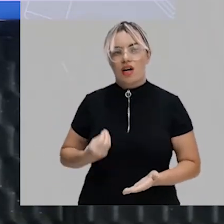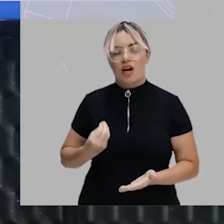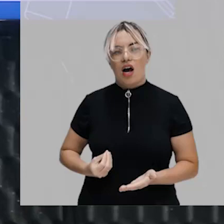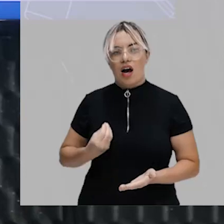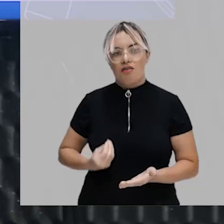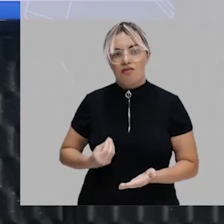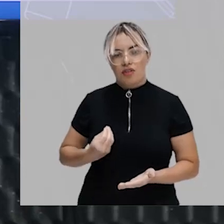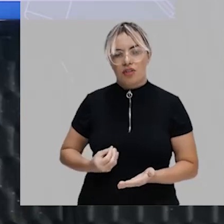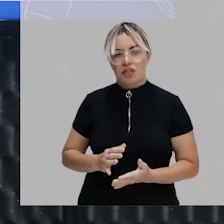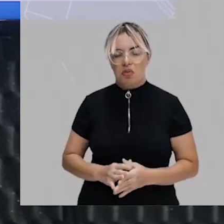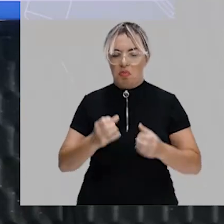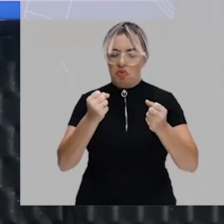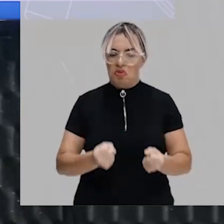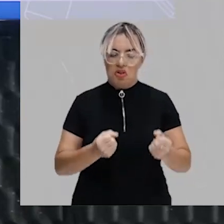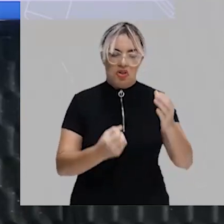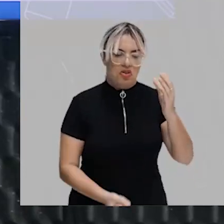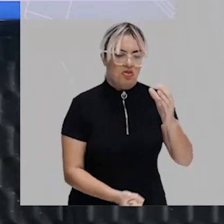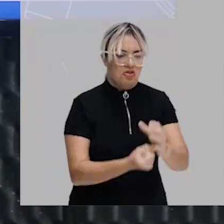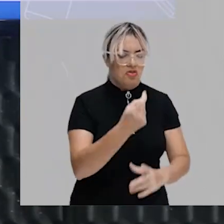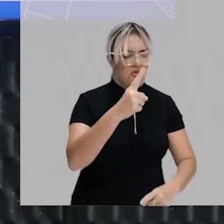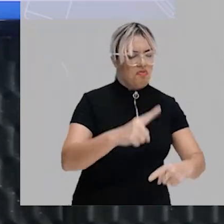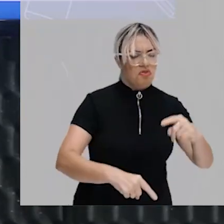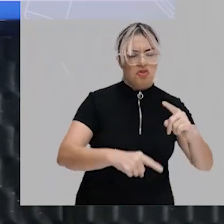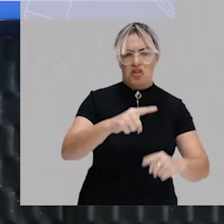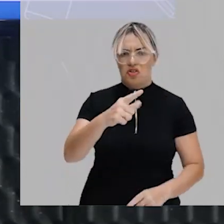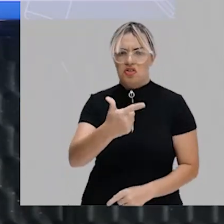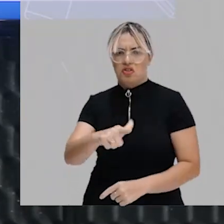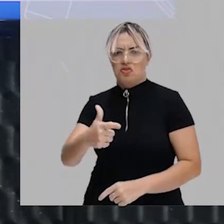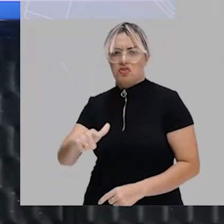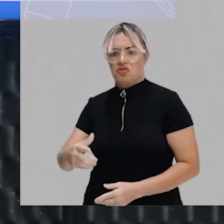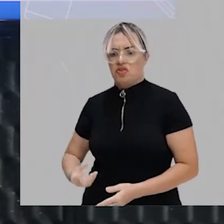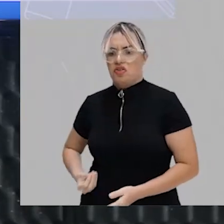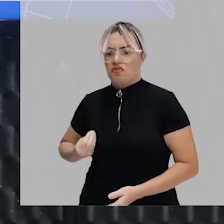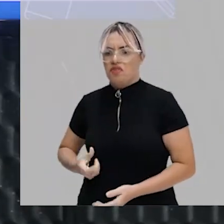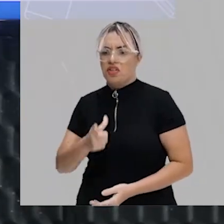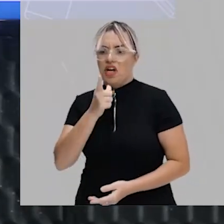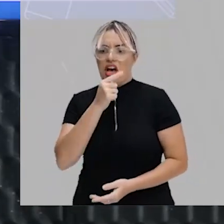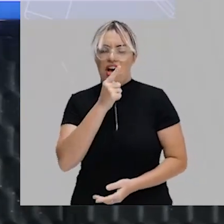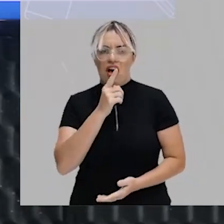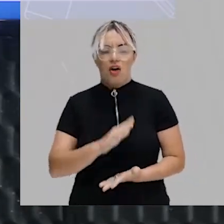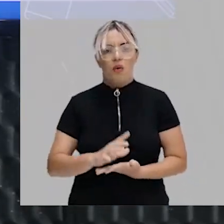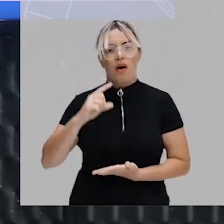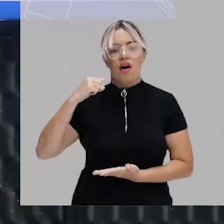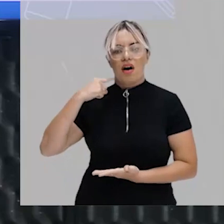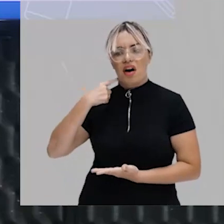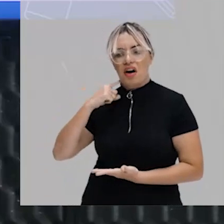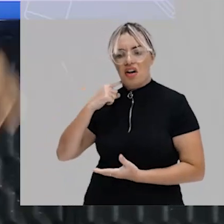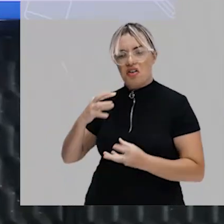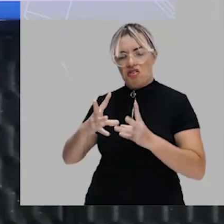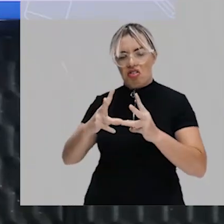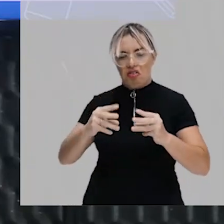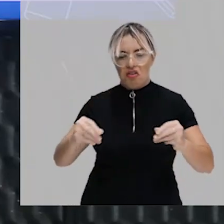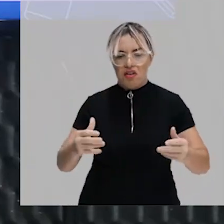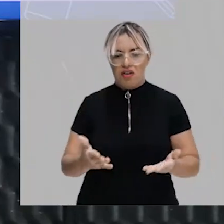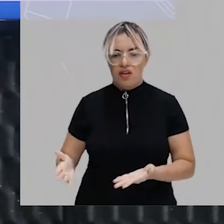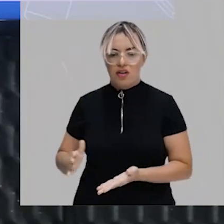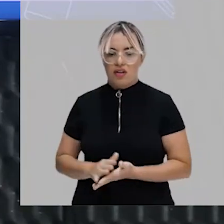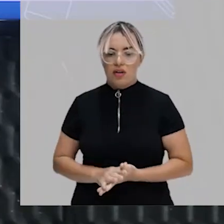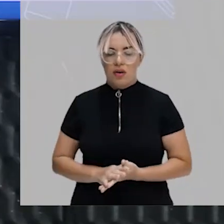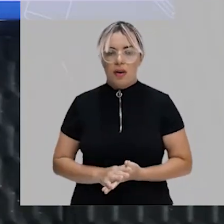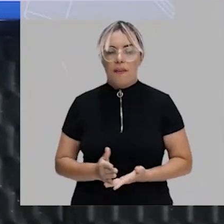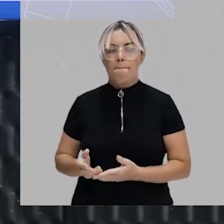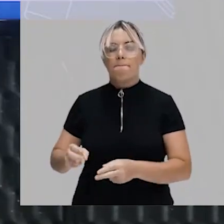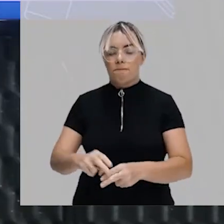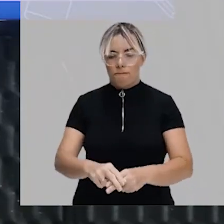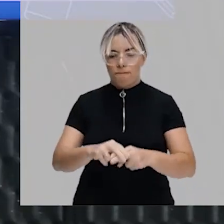matéria inanimada, como água, lixo e sujeira, certo? E realmente isso aqui foi derrubada por Louis Pastel. Então, a